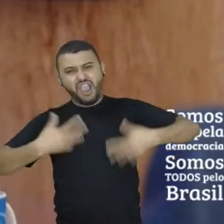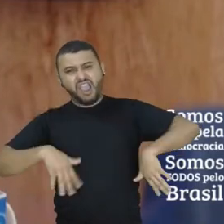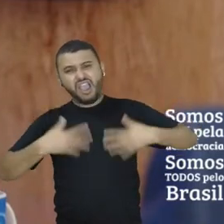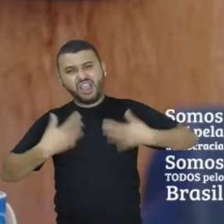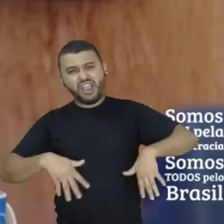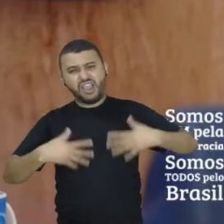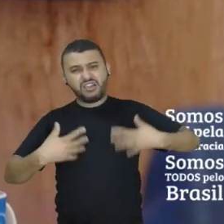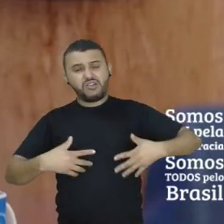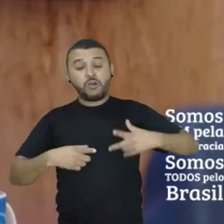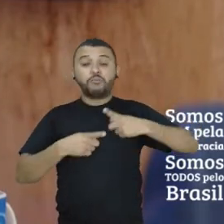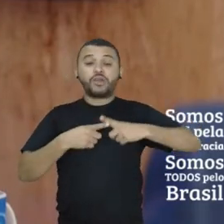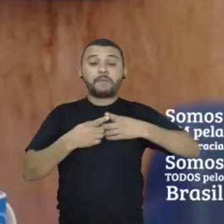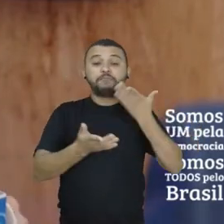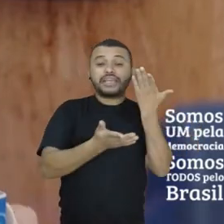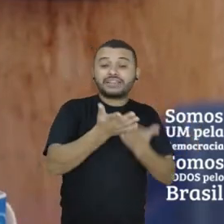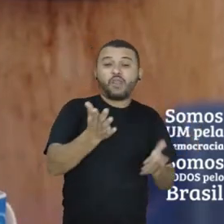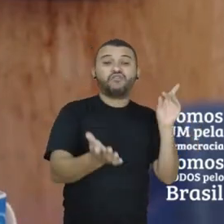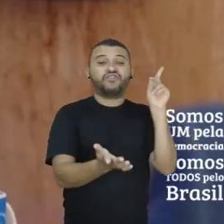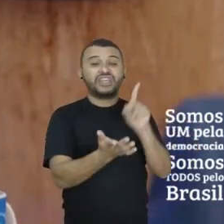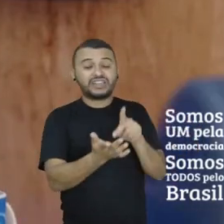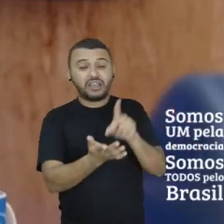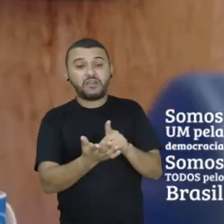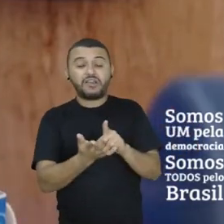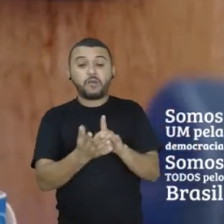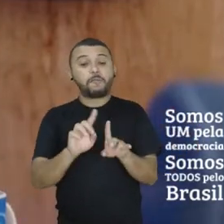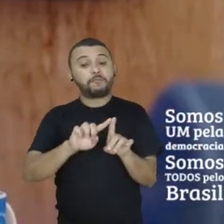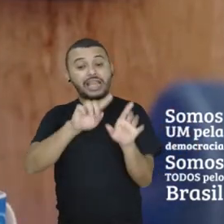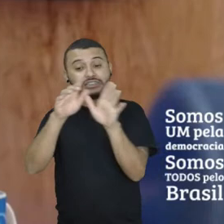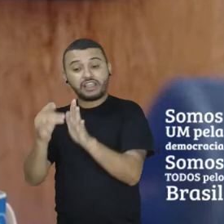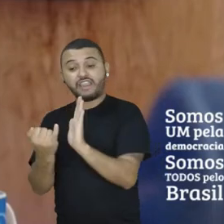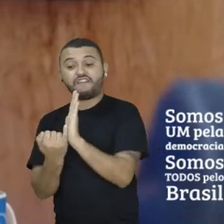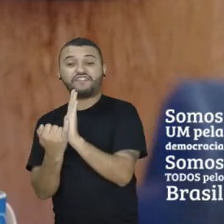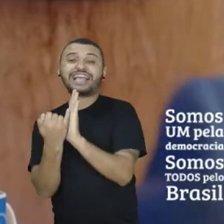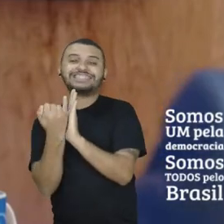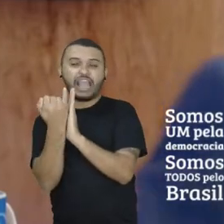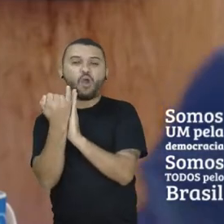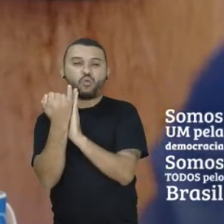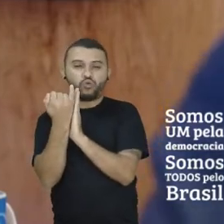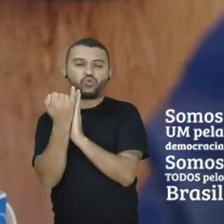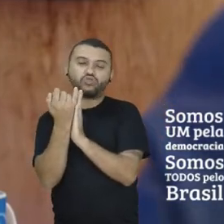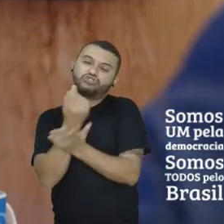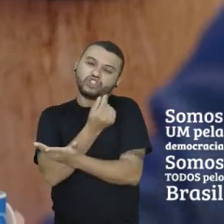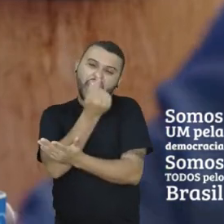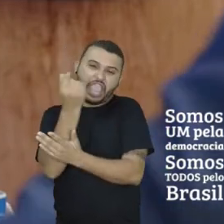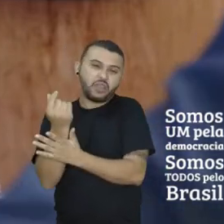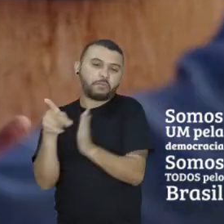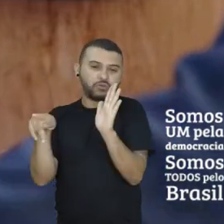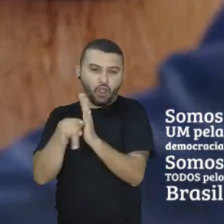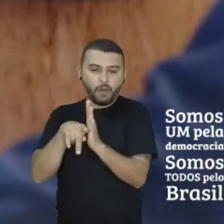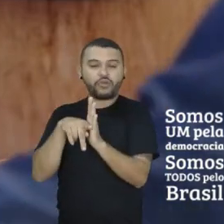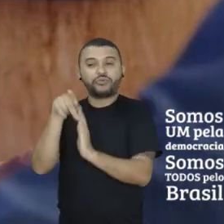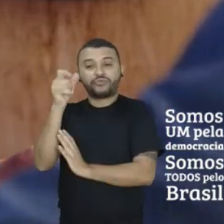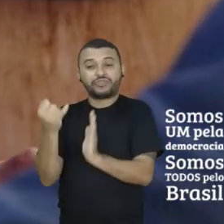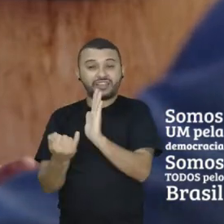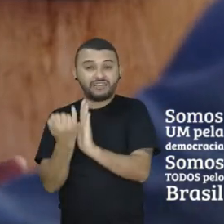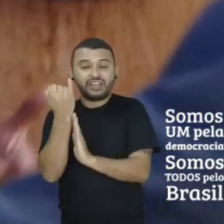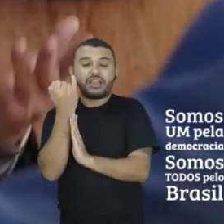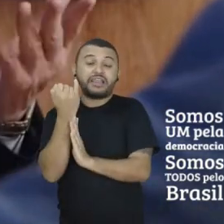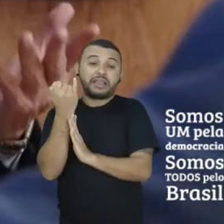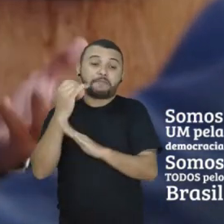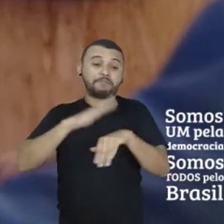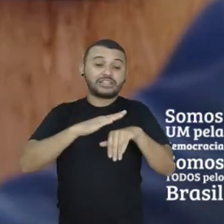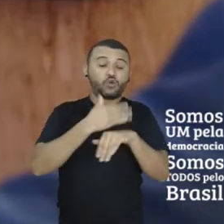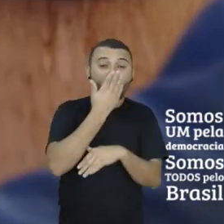perda real, porque você repõe a inflação, vamos dizer, o INPC. Só que a inflação de comida ela